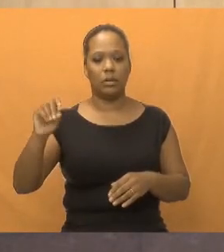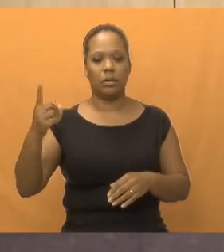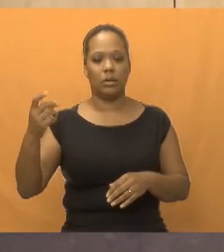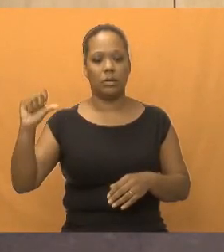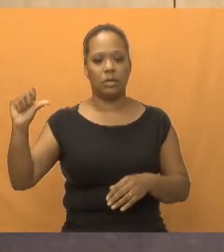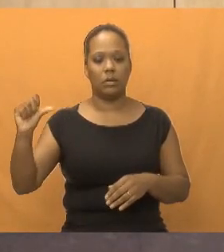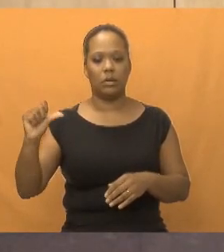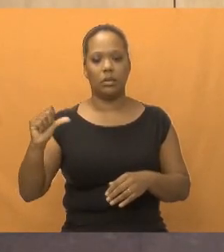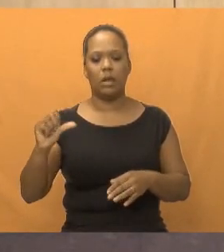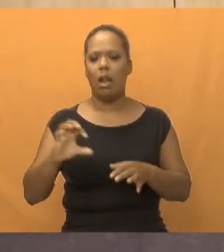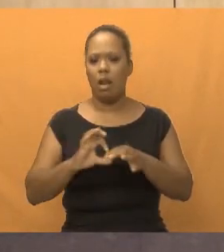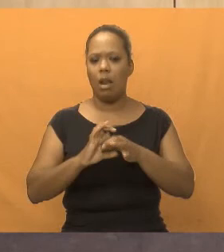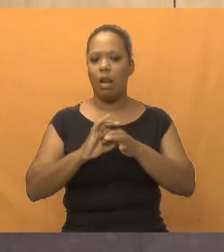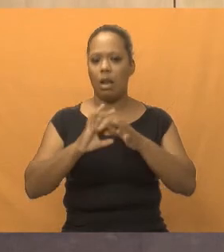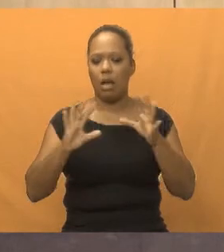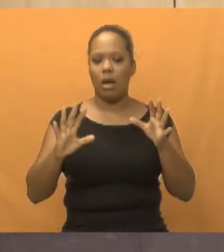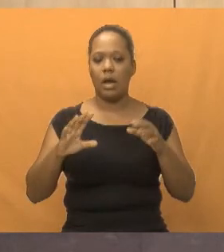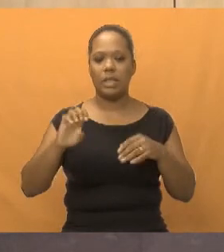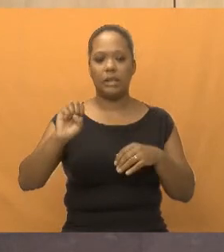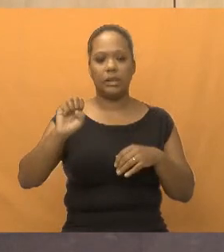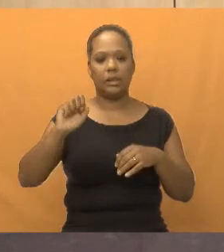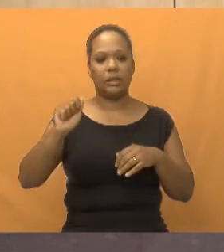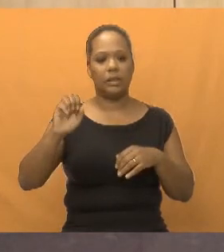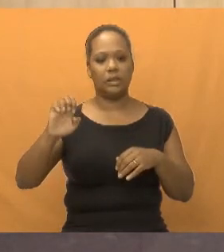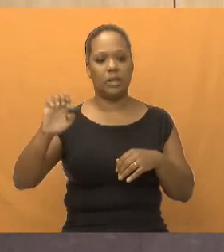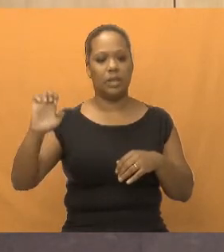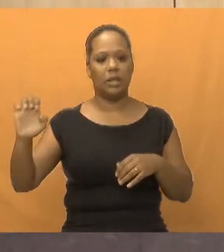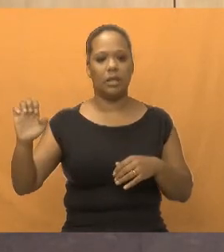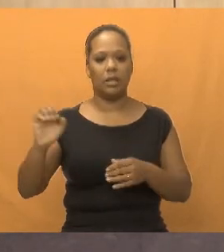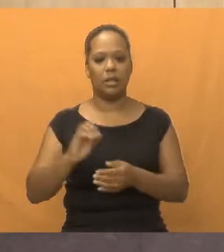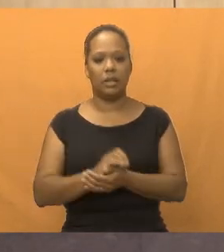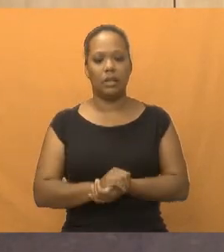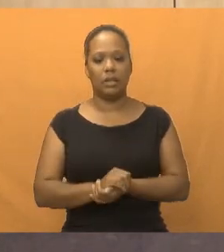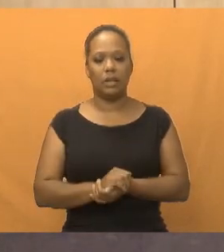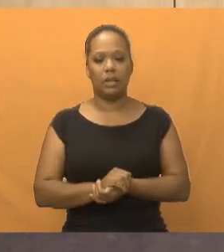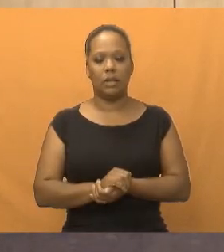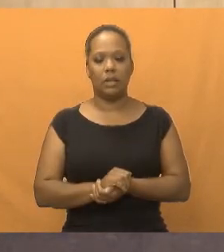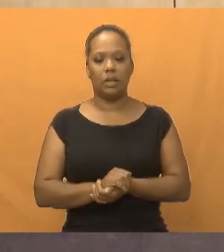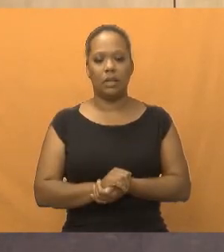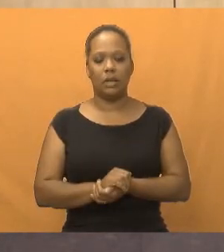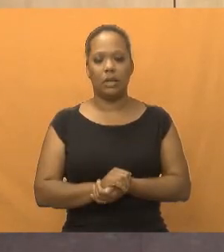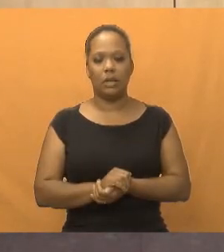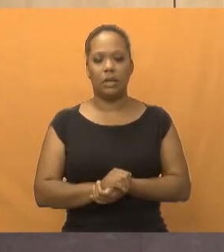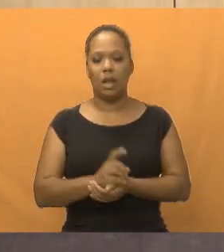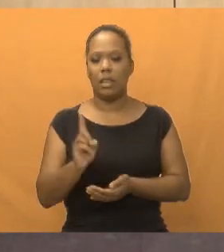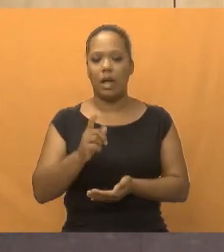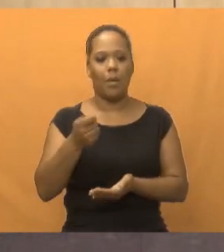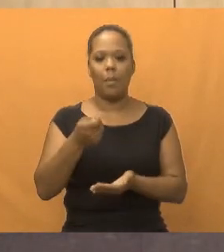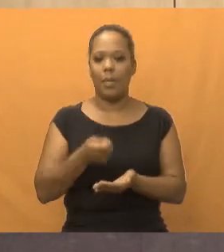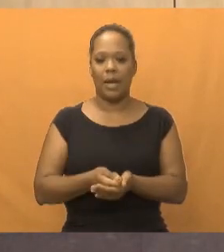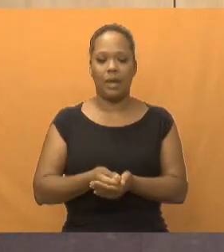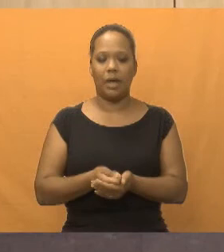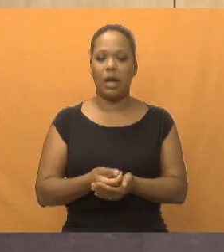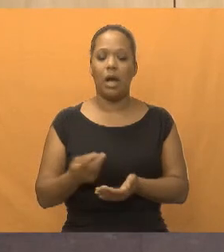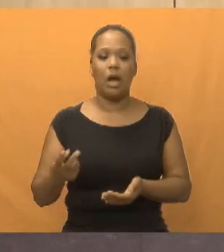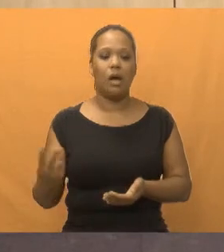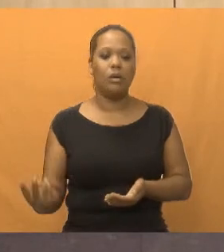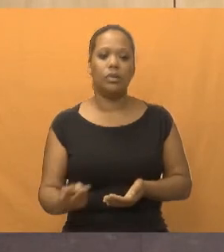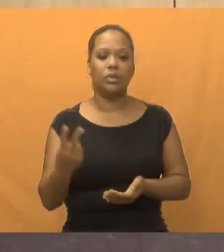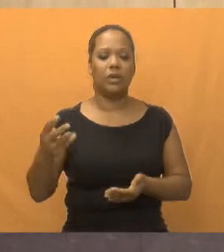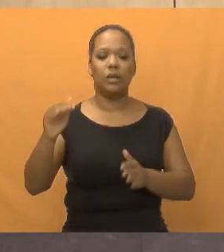03/2019 autoriza o Serviço Autônomo de Água e Esgoto do município de Jacareí a conceder remissão dos valores